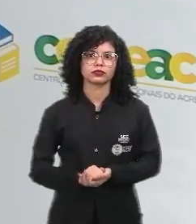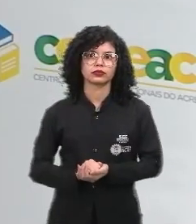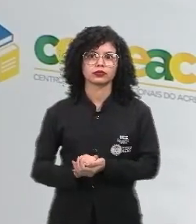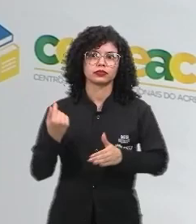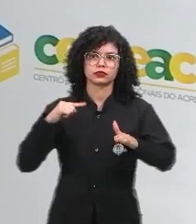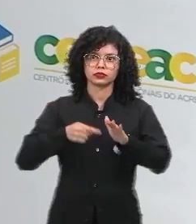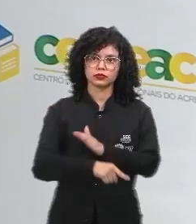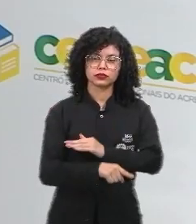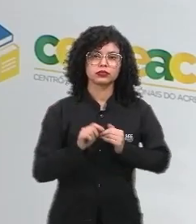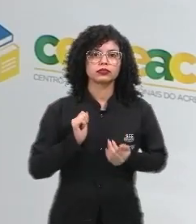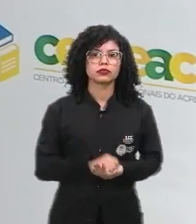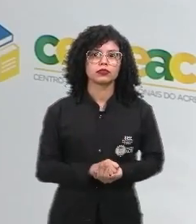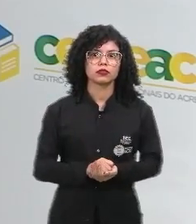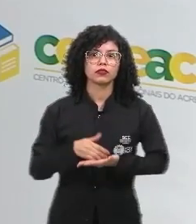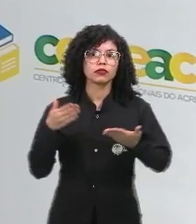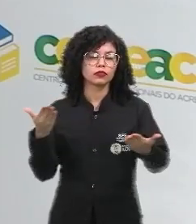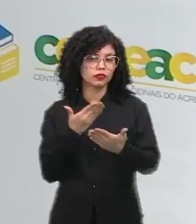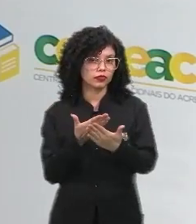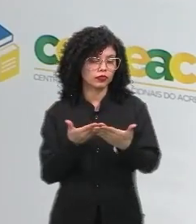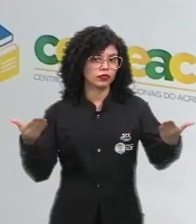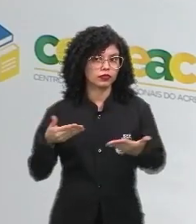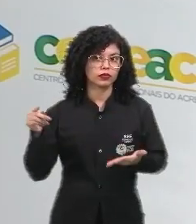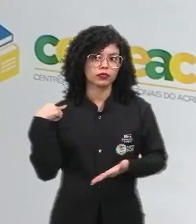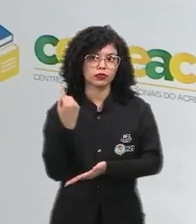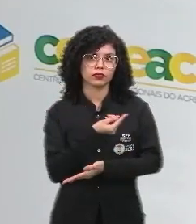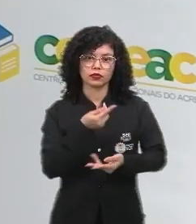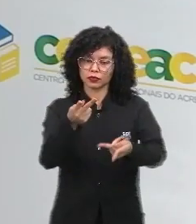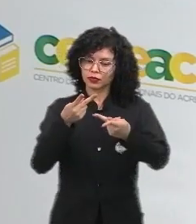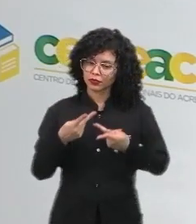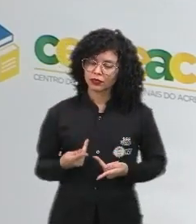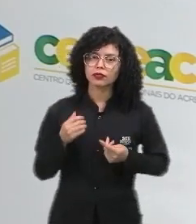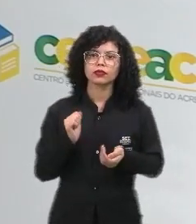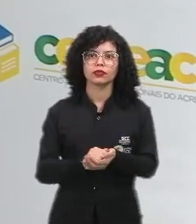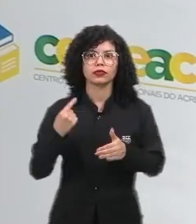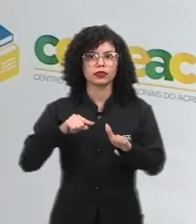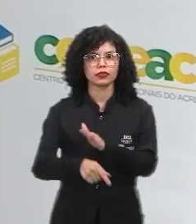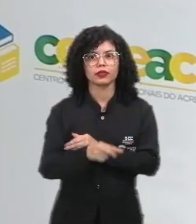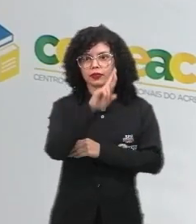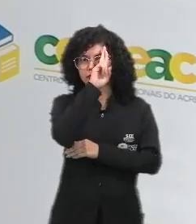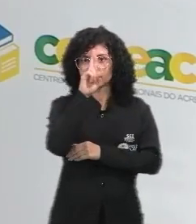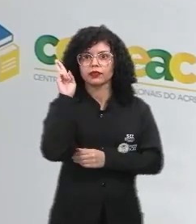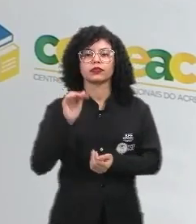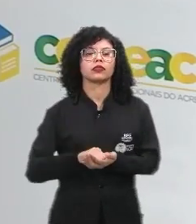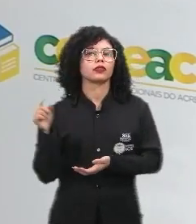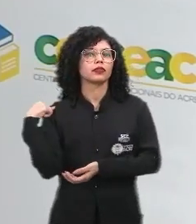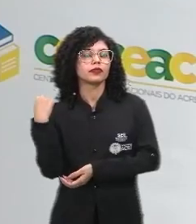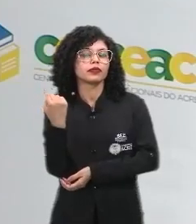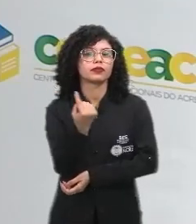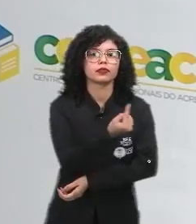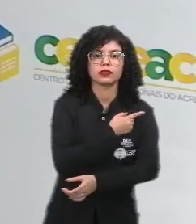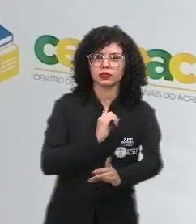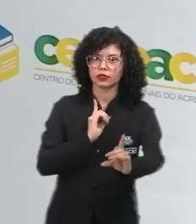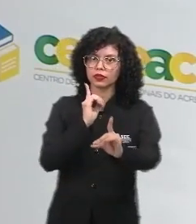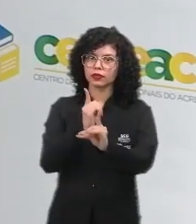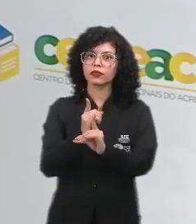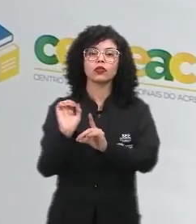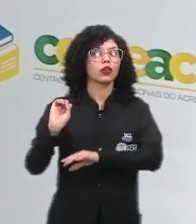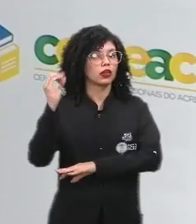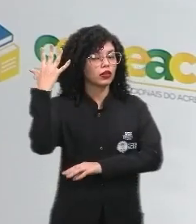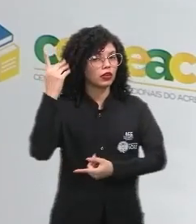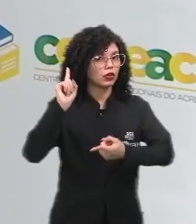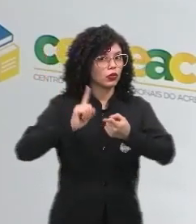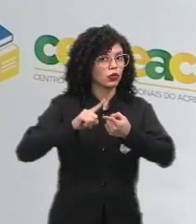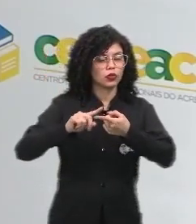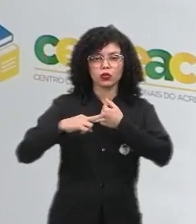de aprofundamento. Na aula de hoje, eu te convido a fazer um mergulho na história para que a gente encontre as causas,